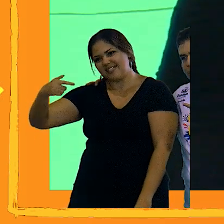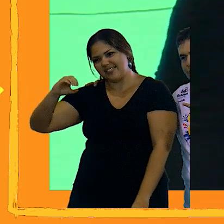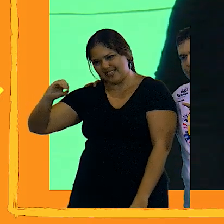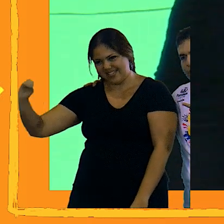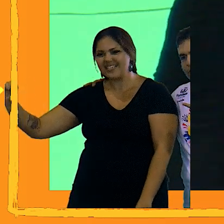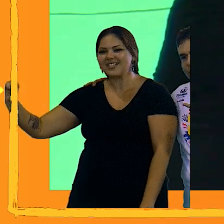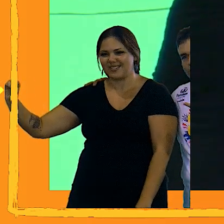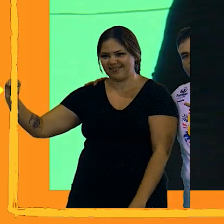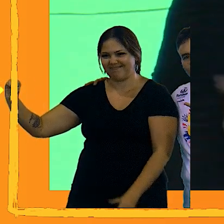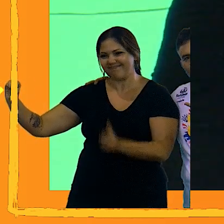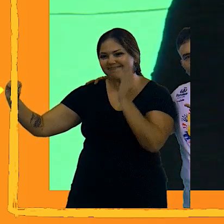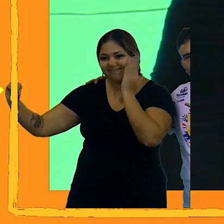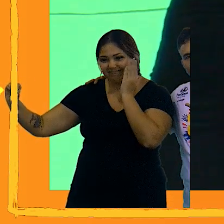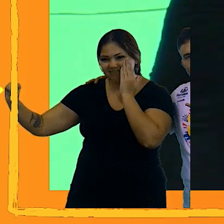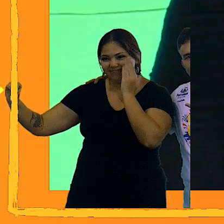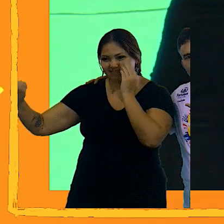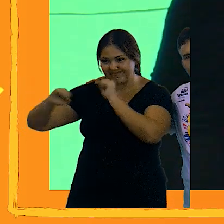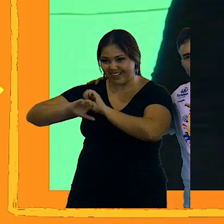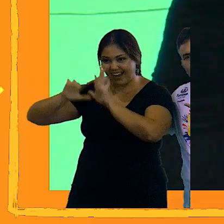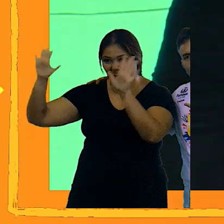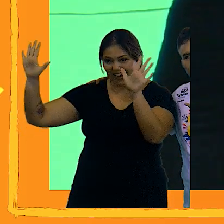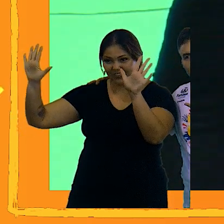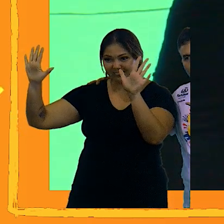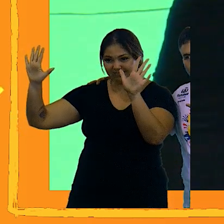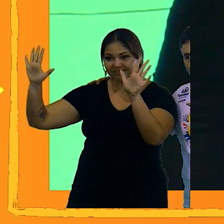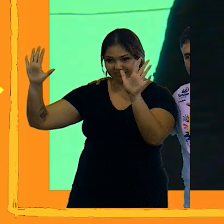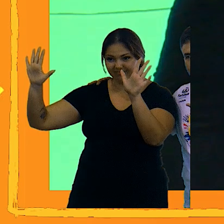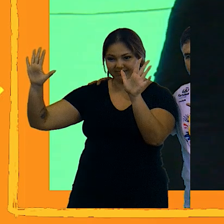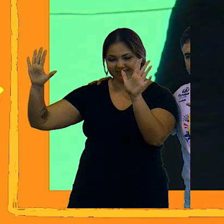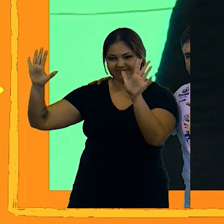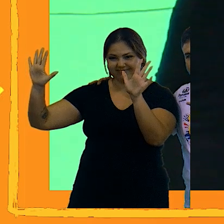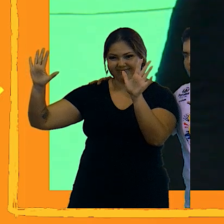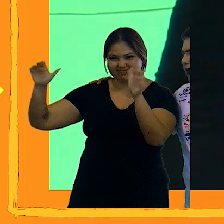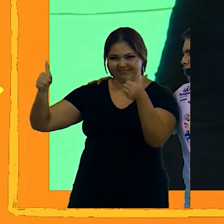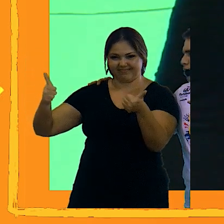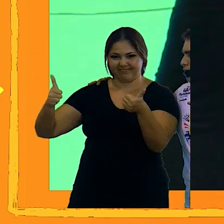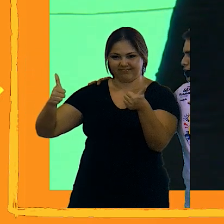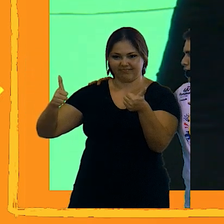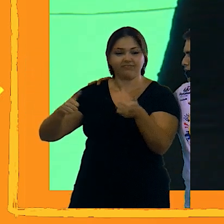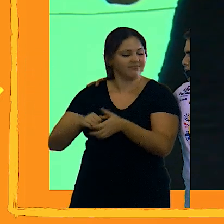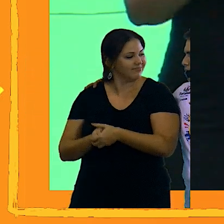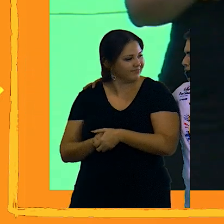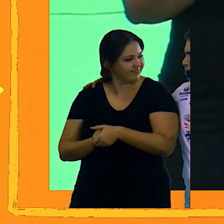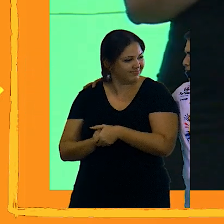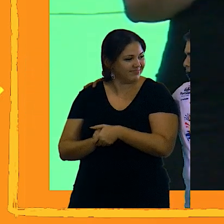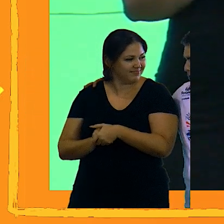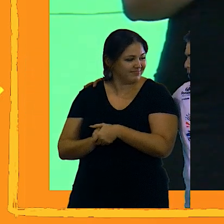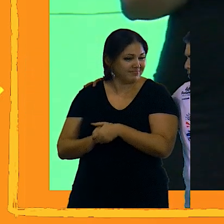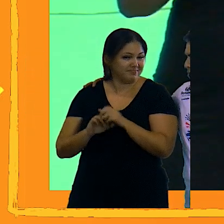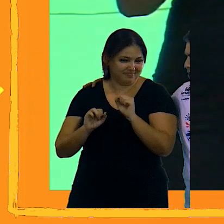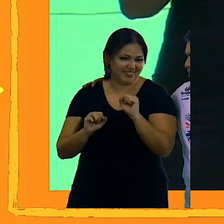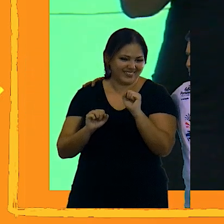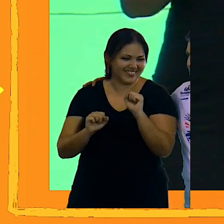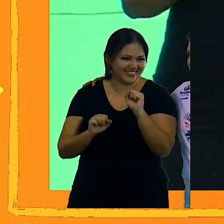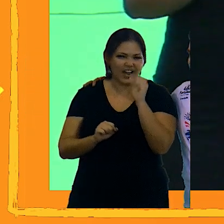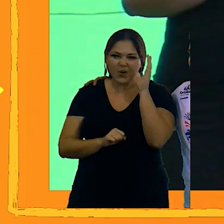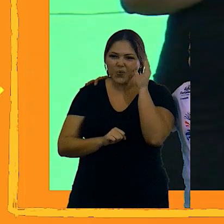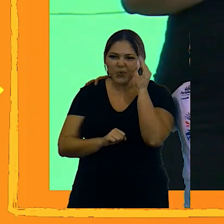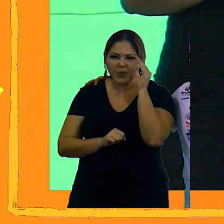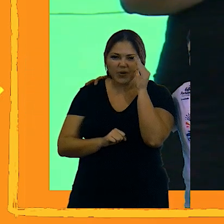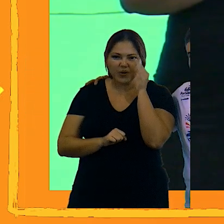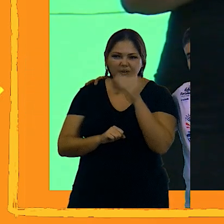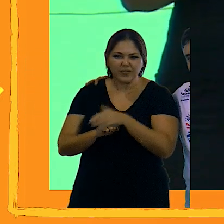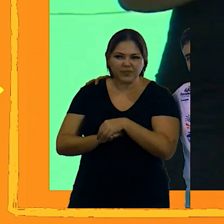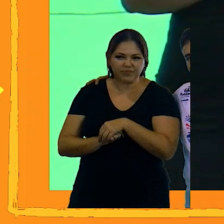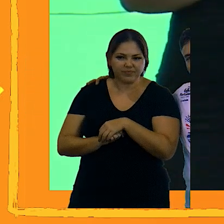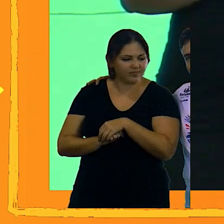700 pessoal deu para entender tranquilo deixa eu matar uma curiosidade posso matar uma curiosidade os